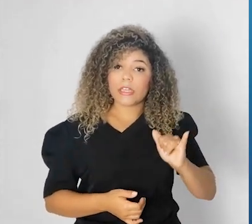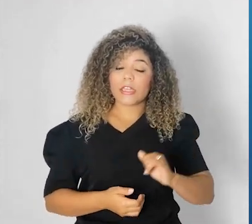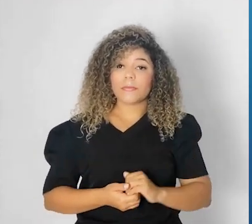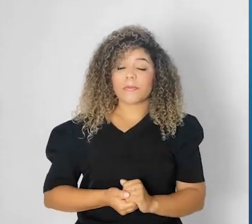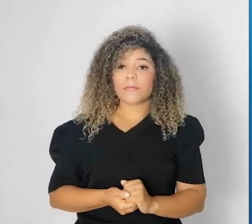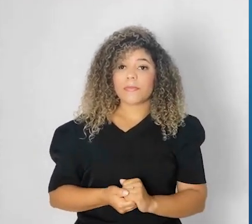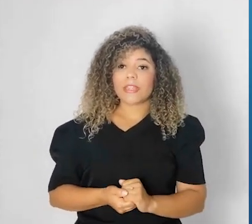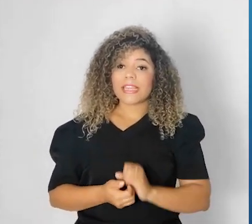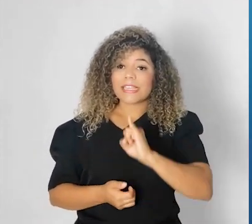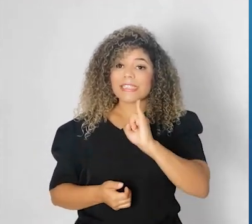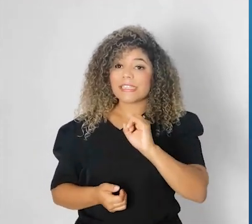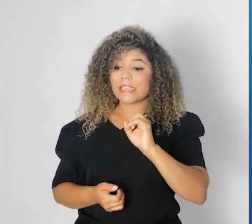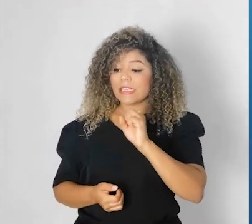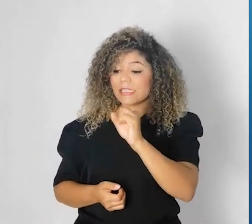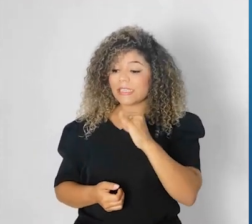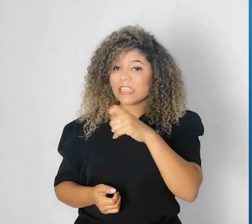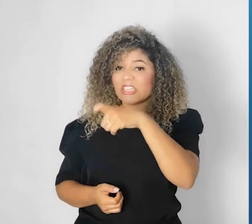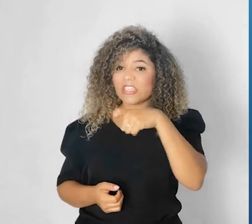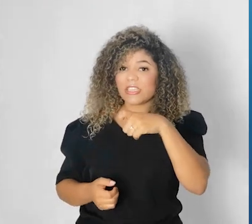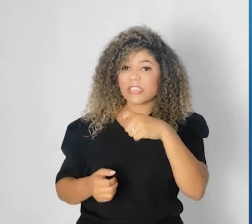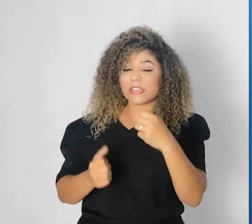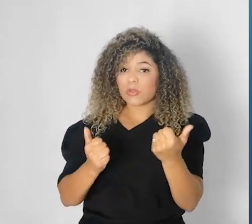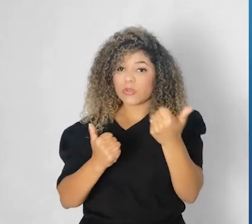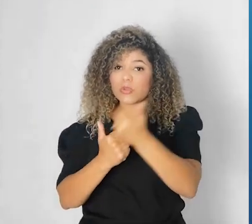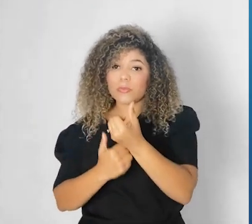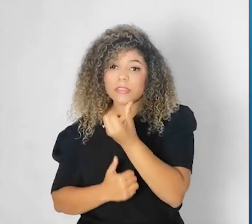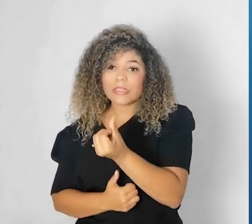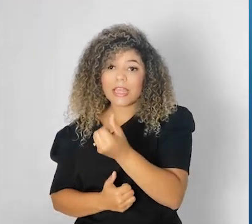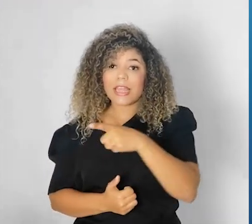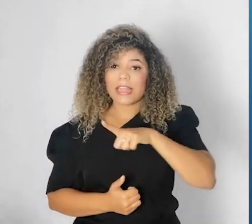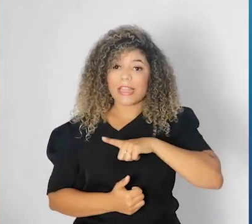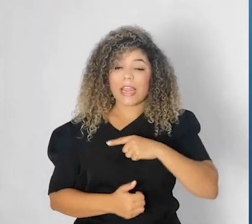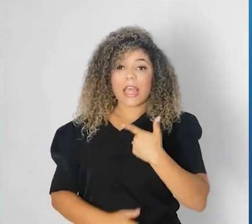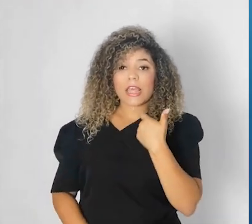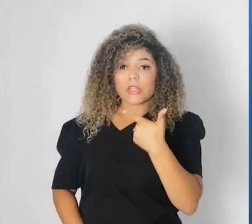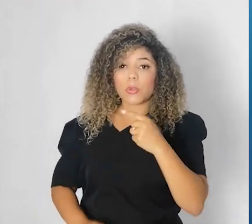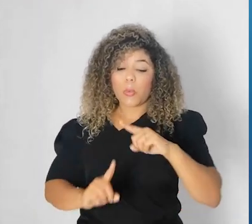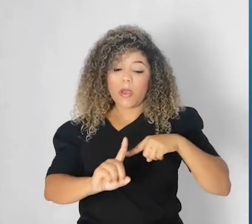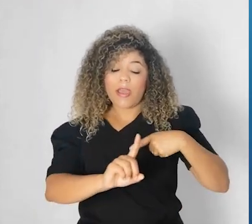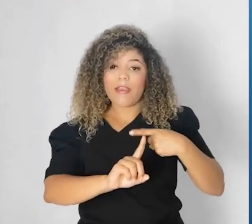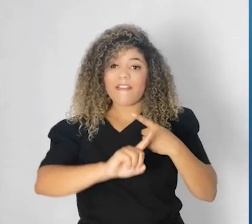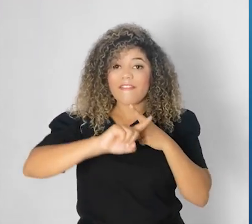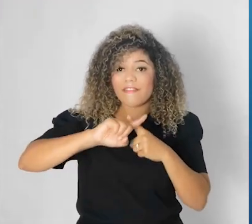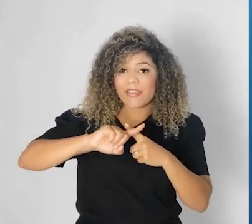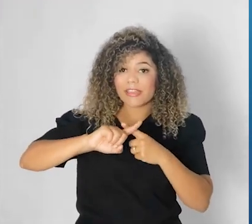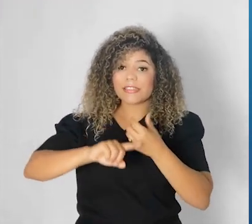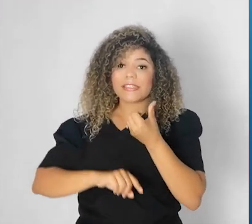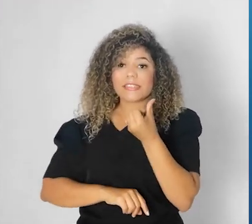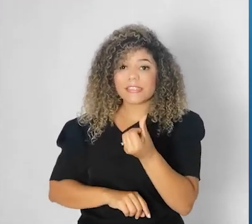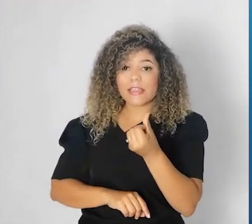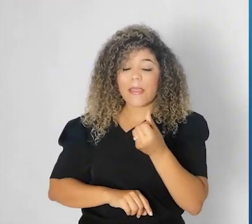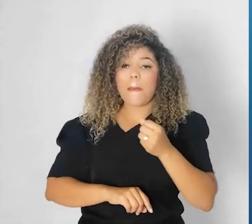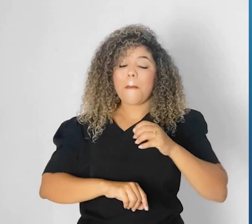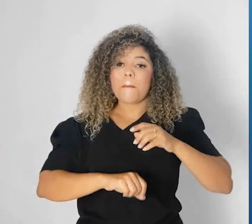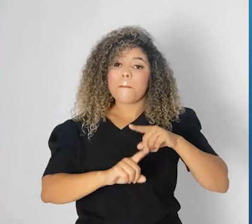Então, se x for 6, nós vamos ter 2 vezes 6